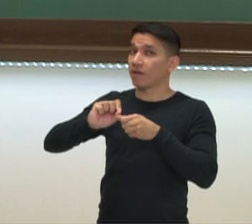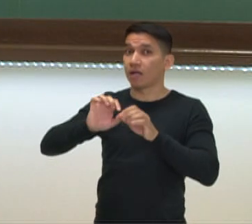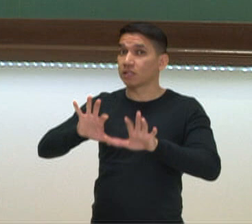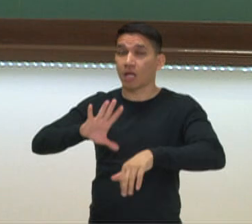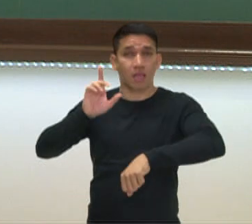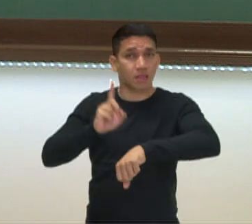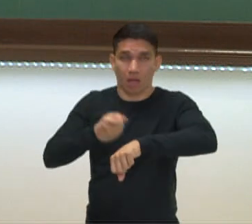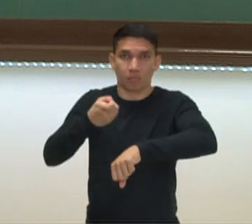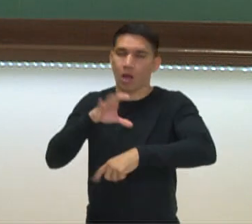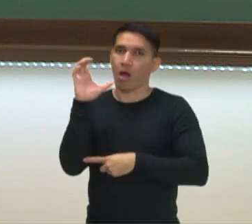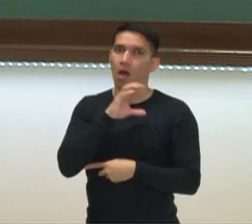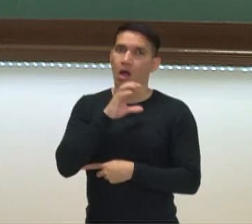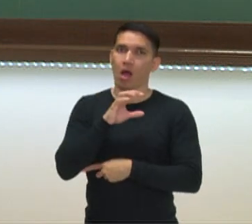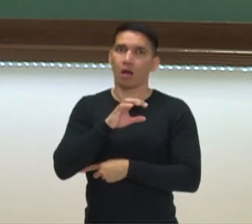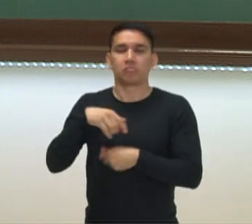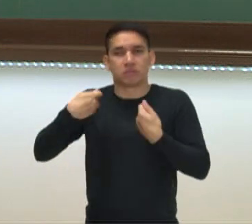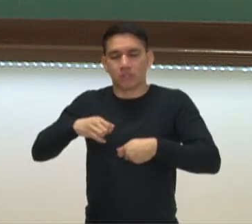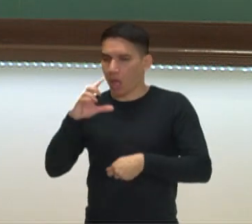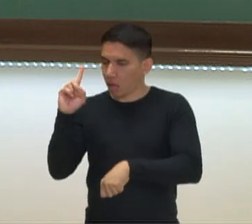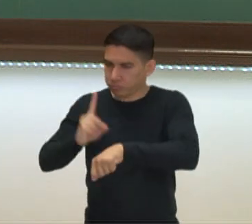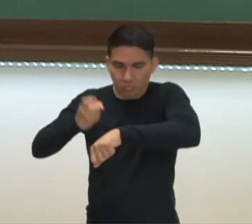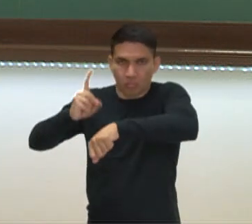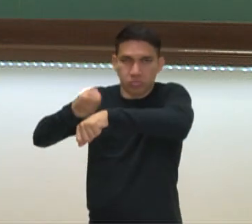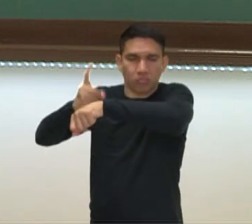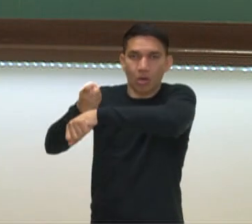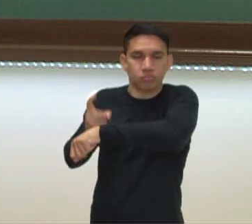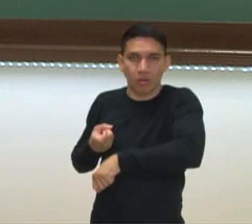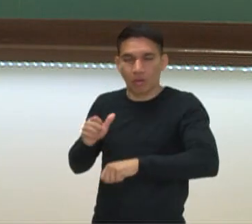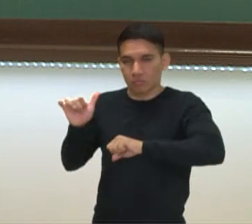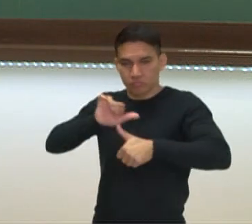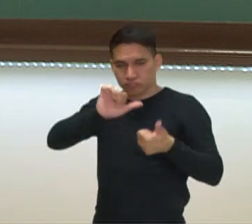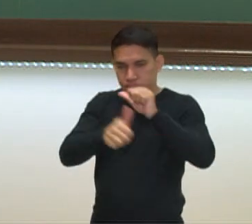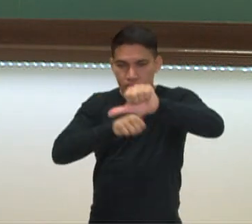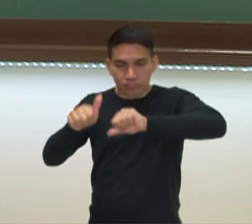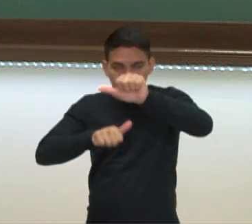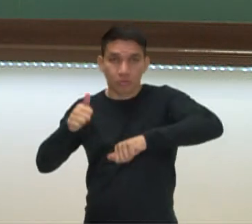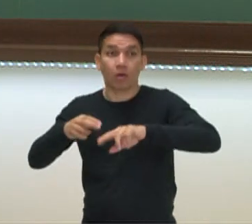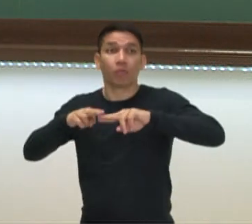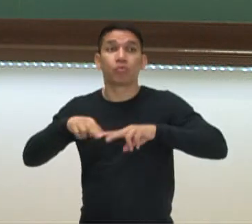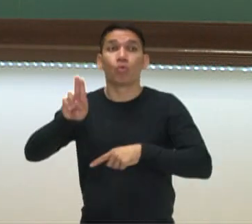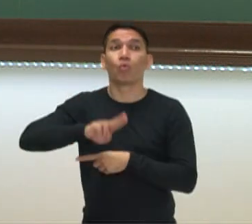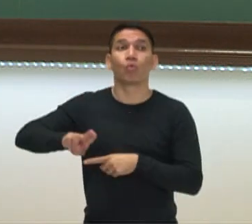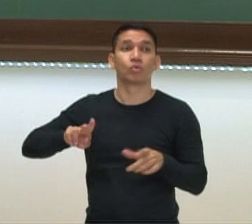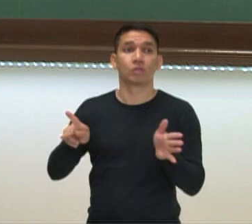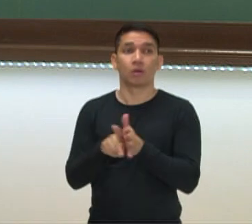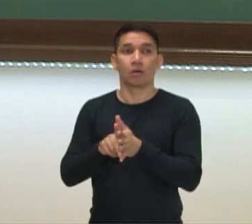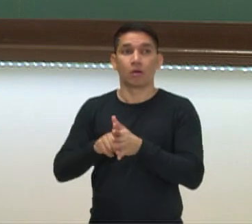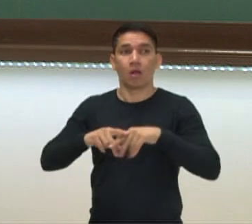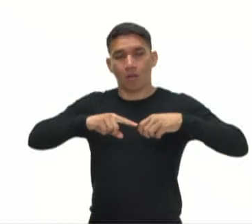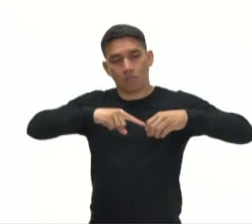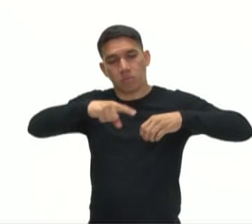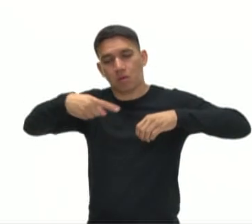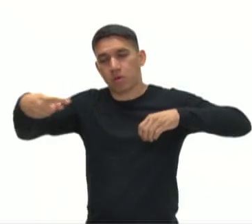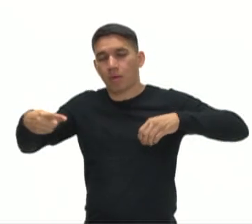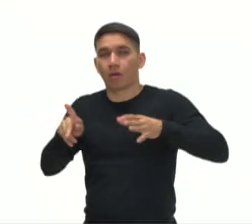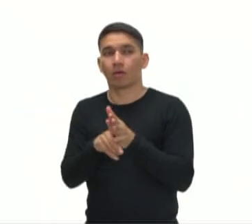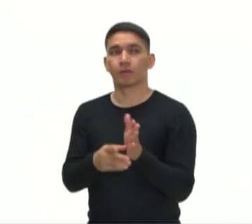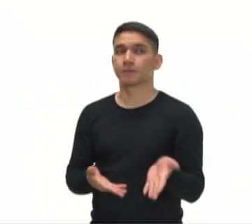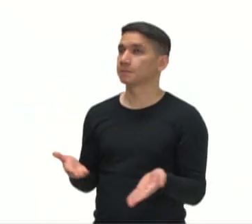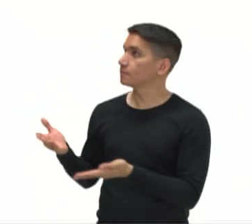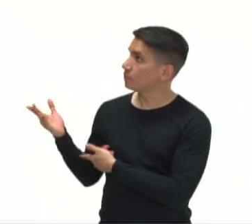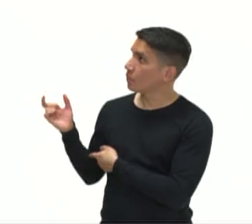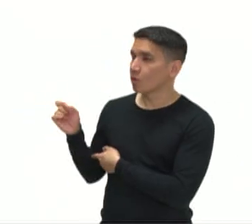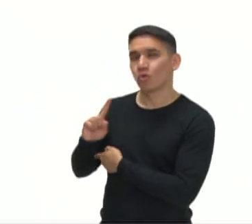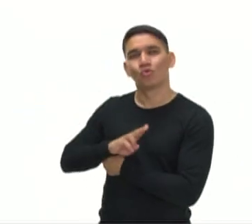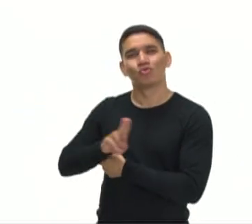né? Bem rápido, o chuveiro tem que aquecer a água bem rapidamente. Para isso ele usa um condutor que o pessoal popularmente chama